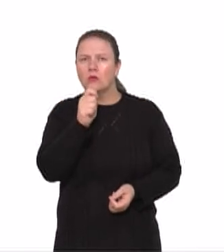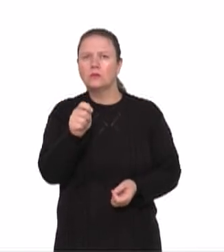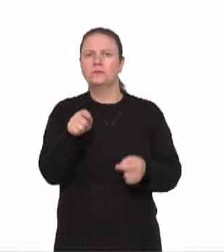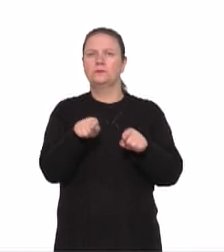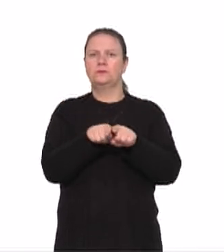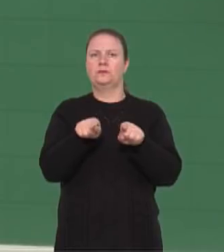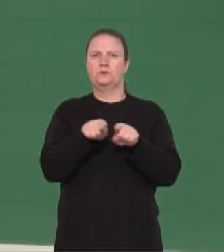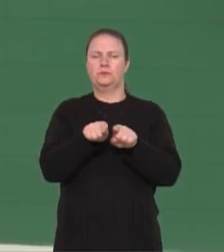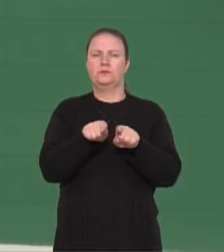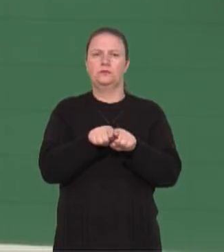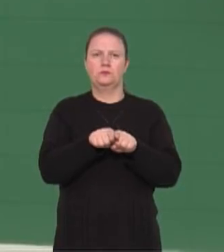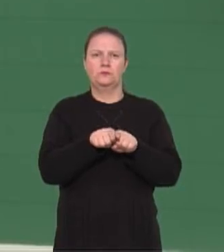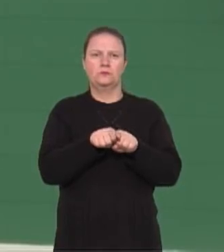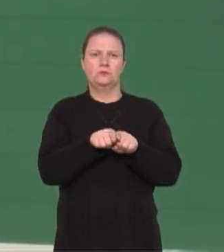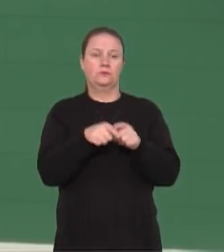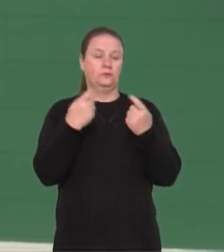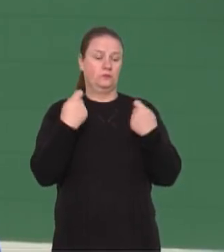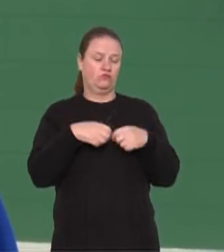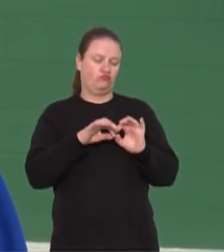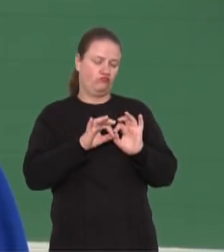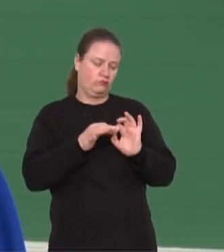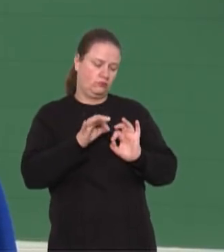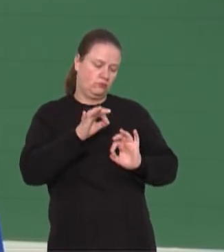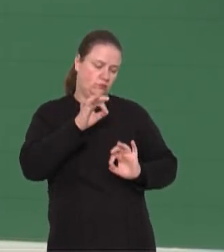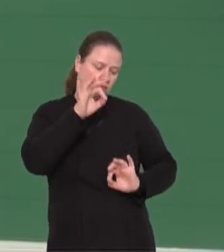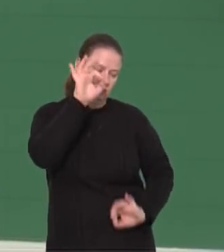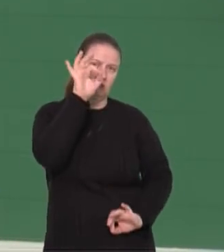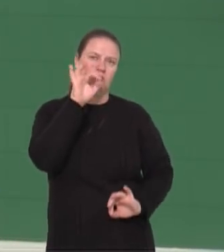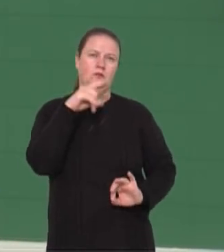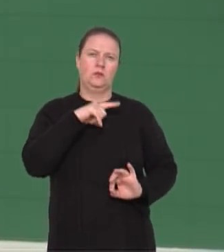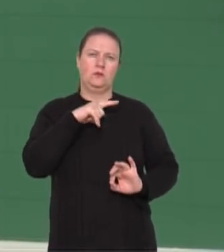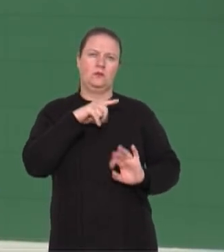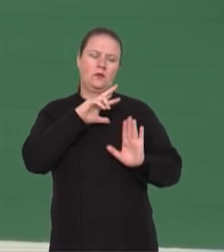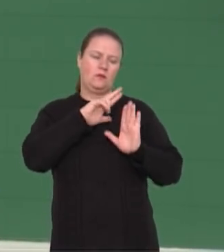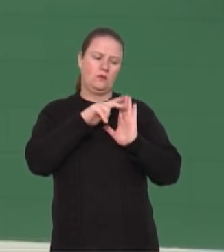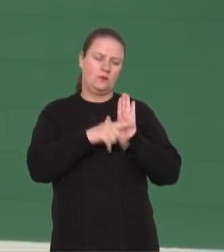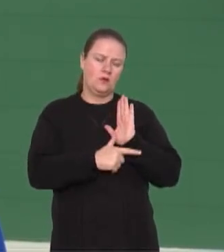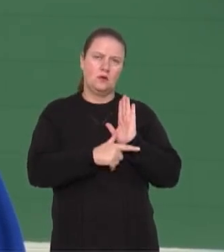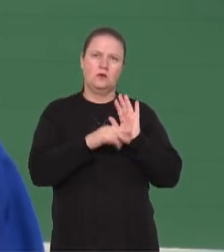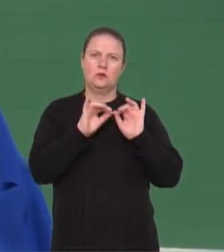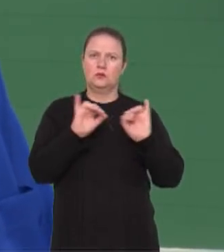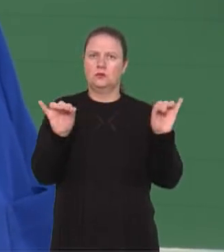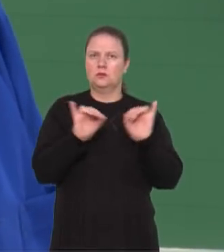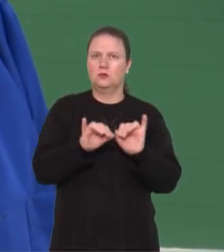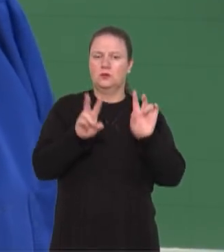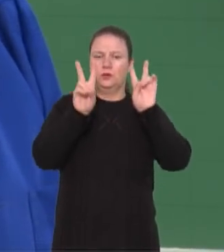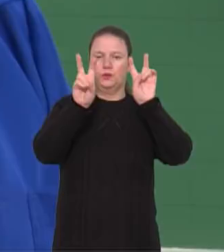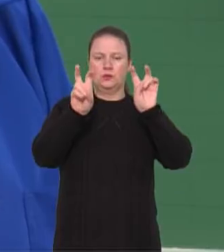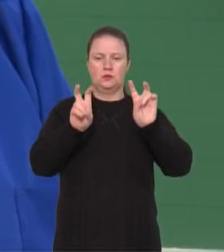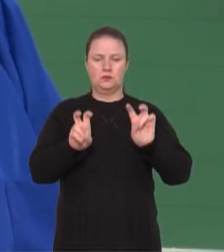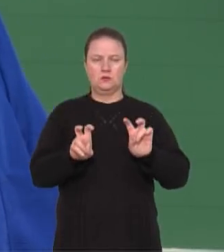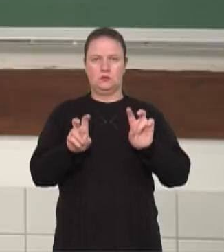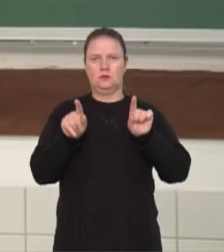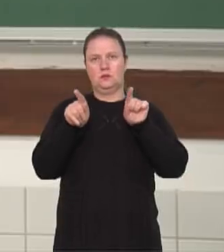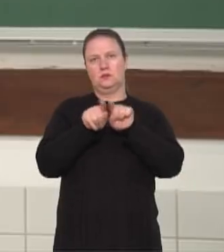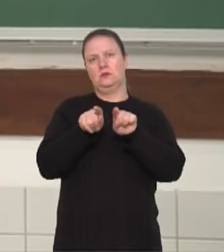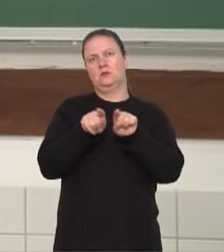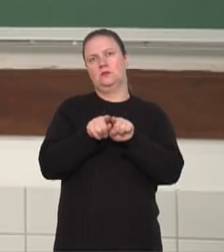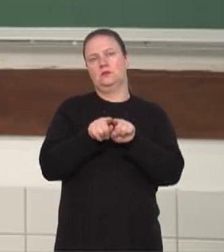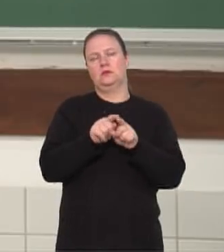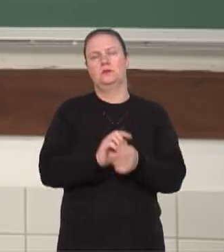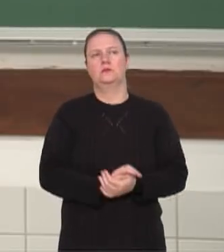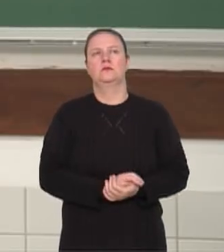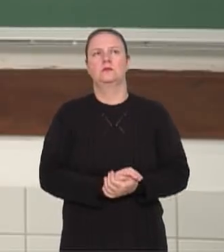deve ocupar um volume maior, então ela é composta por várias notícias tratando de um mesmo assunto. E hoje a gente